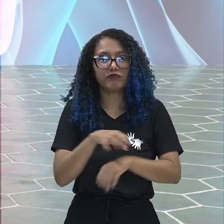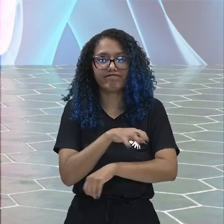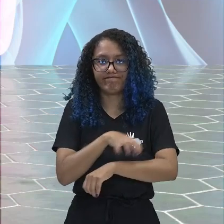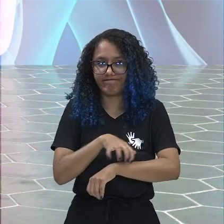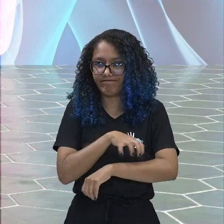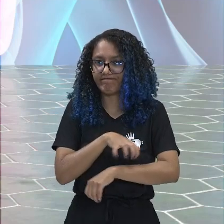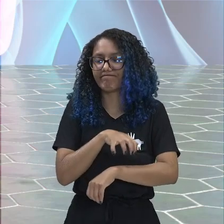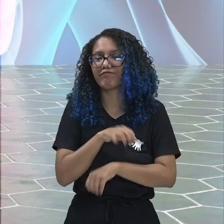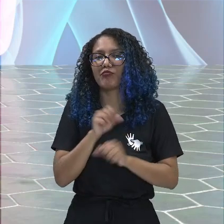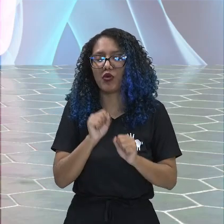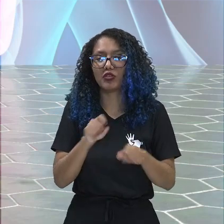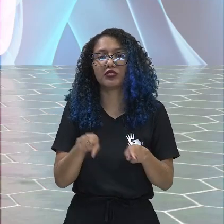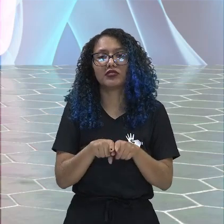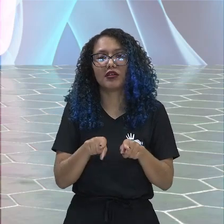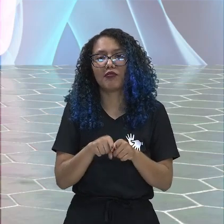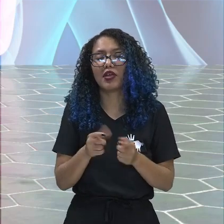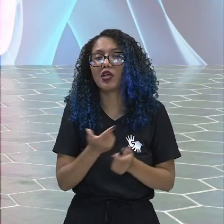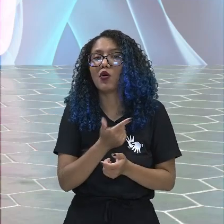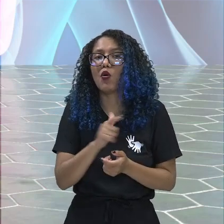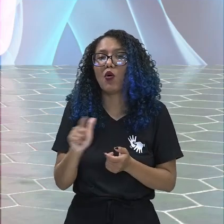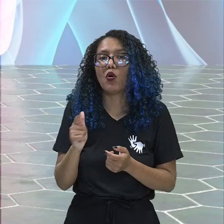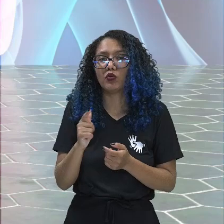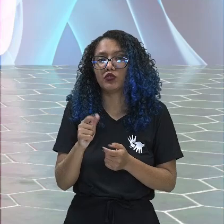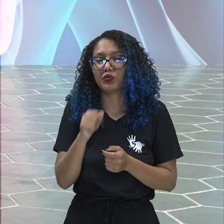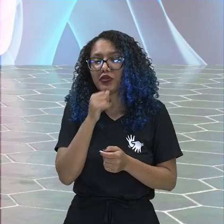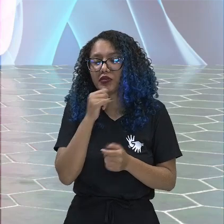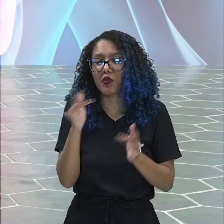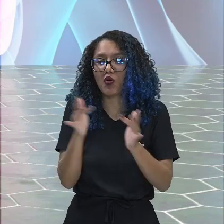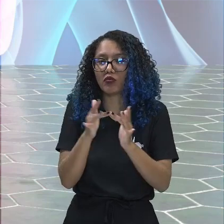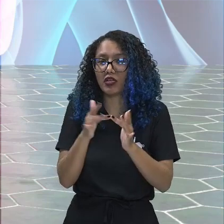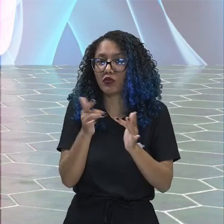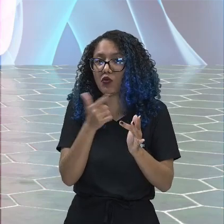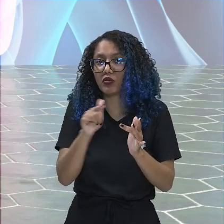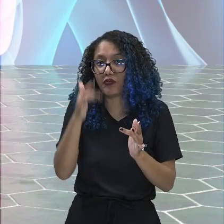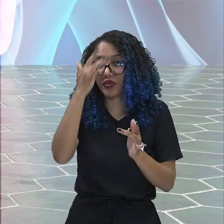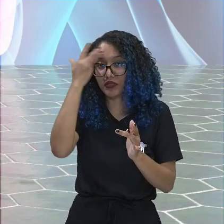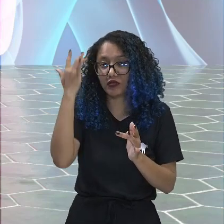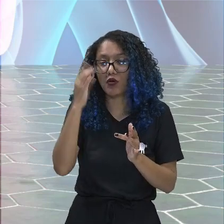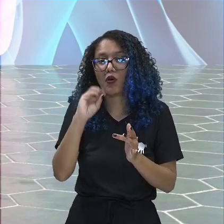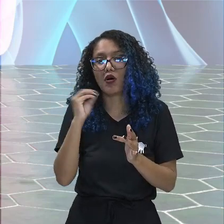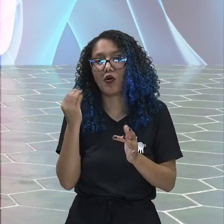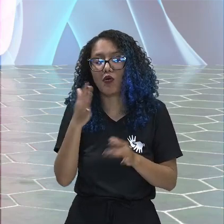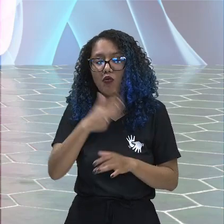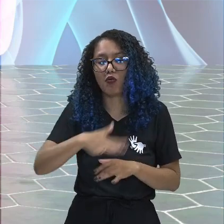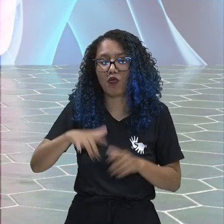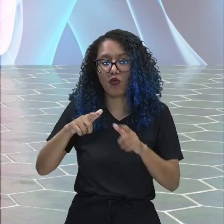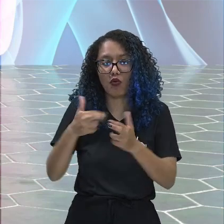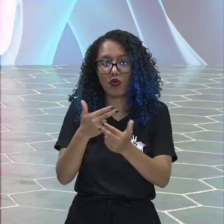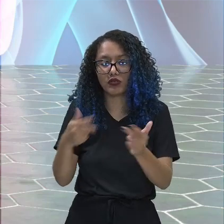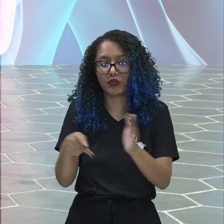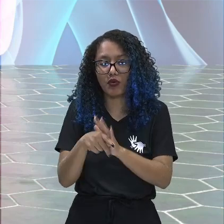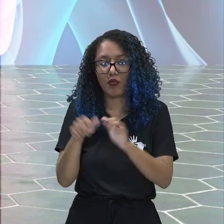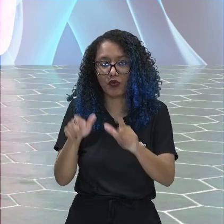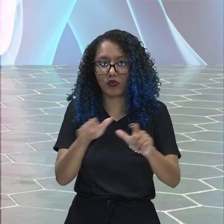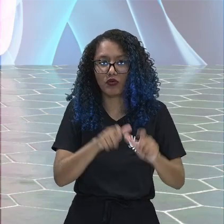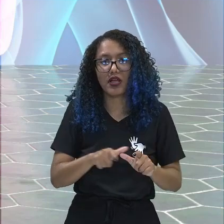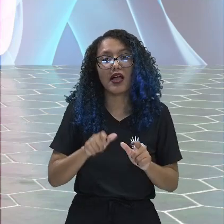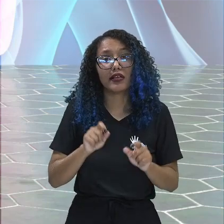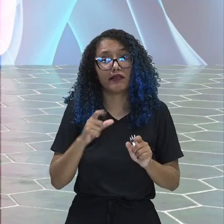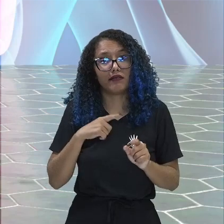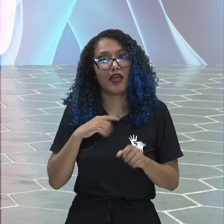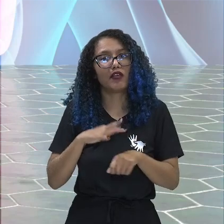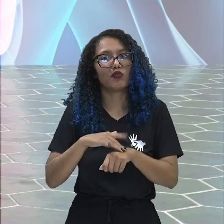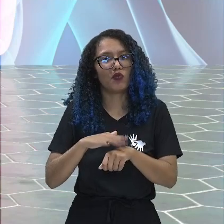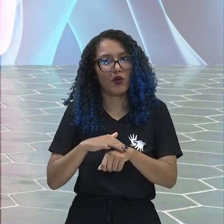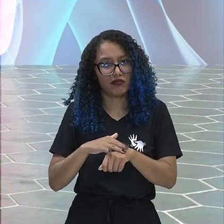de micro-organismos, né? Contato com pessoas ou com substâncias, ambientes que tenham micro-organismos